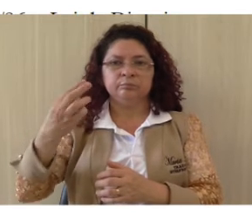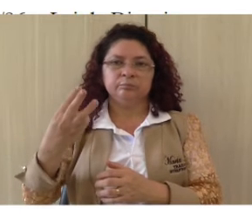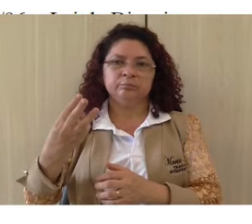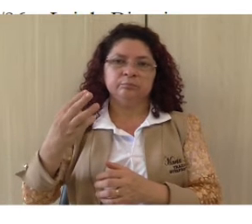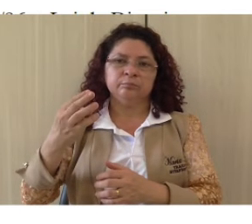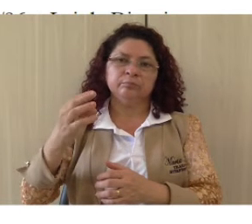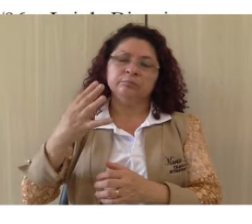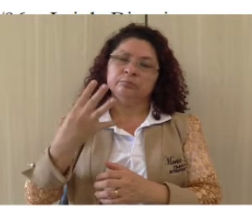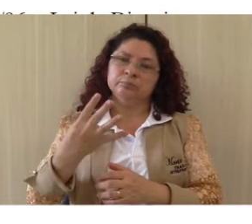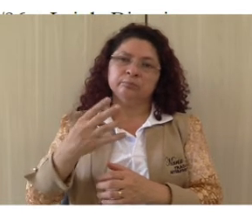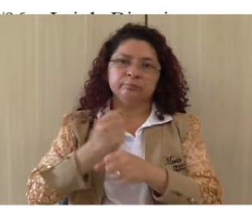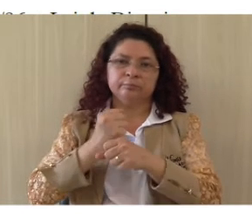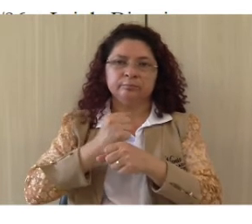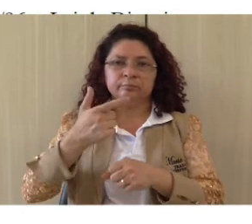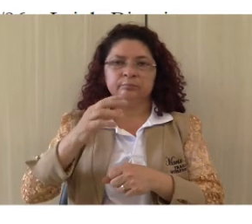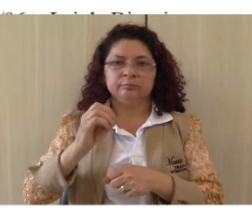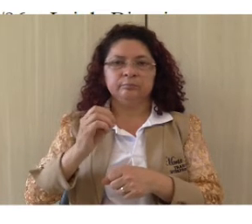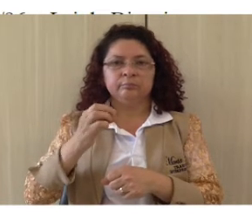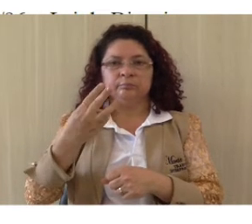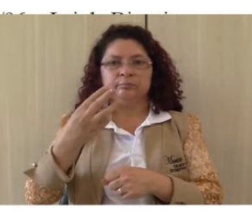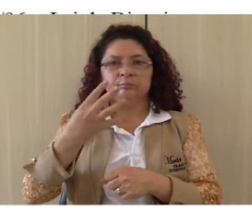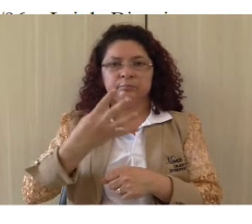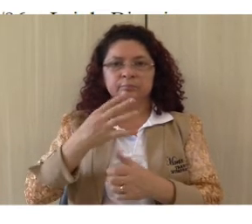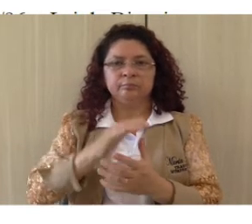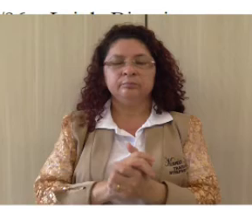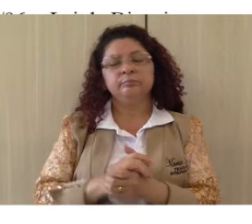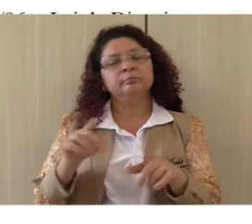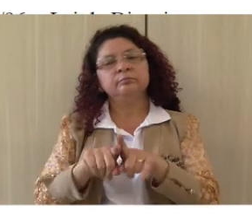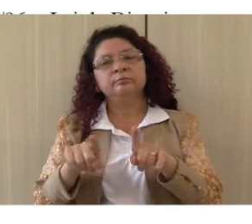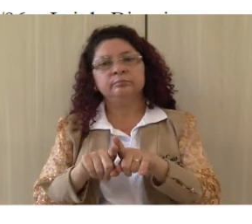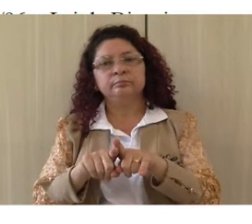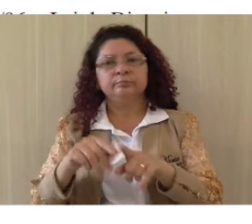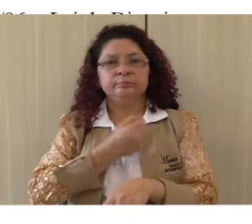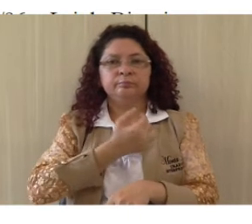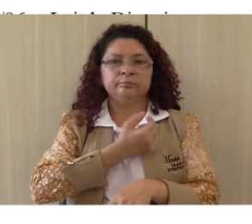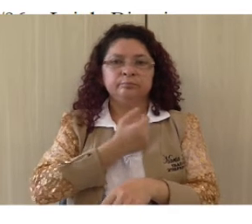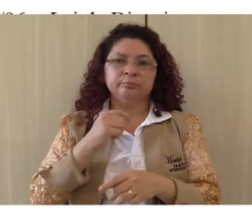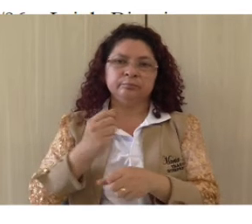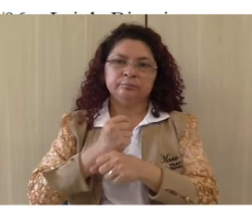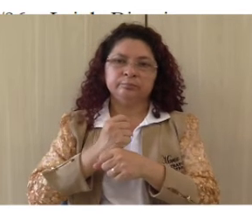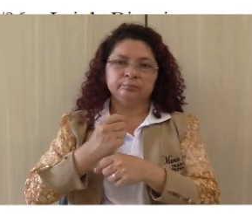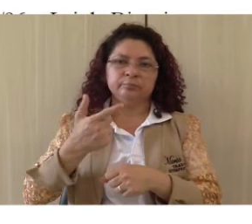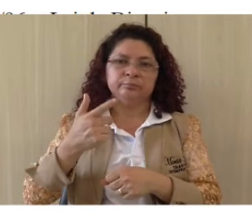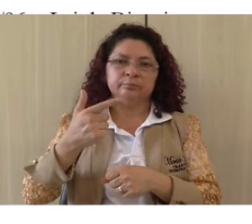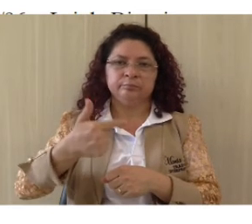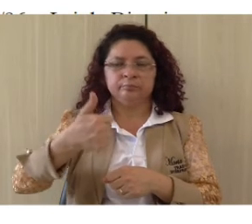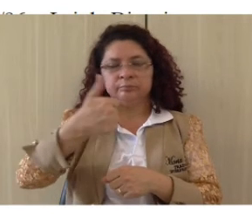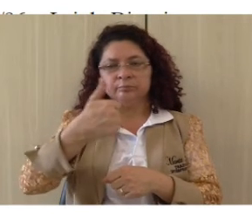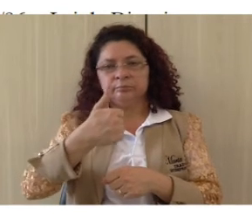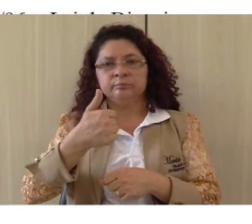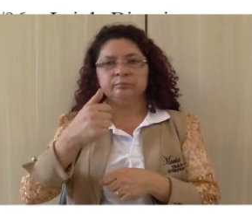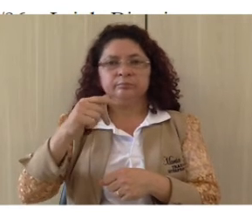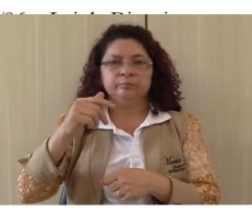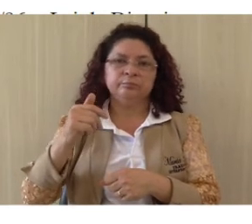9.034, de 2017, e da Portaria Normativa nº 18, de 11/10 de 2012, do Ministério